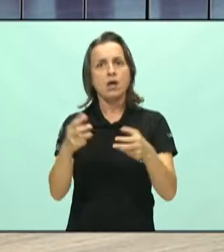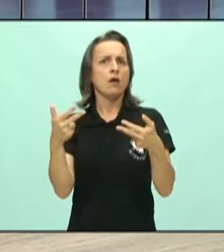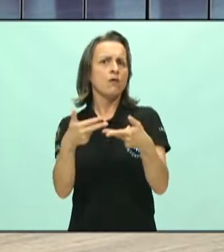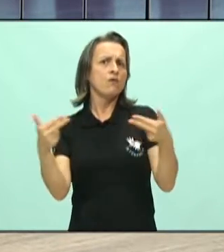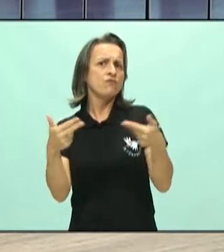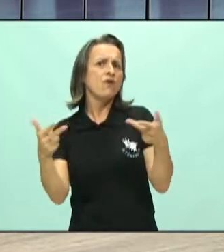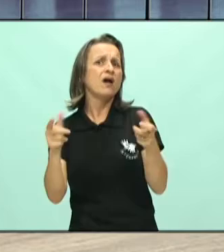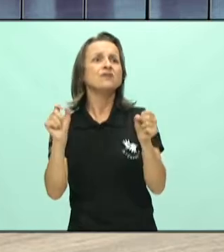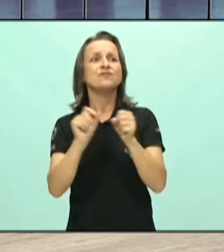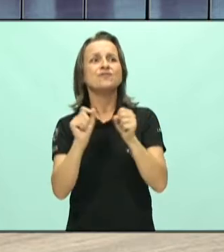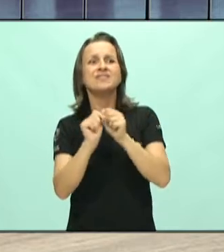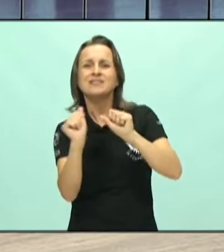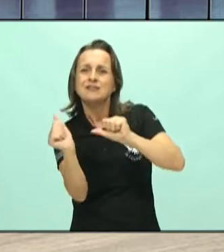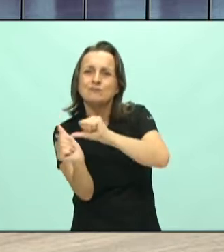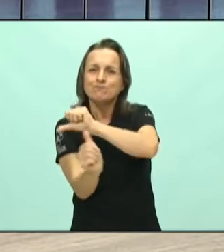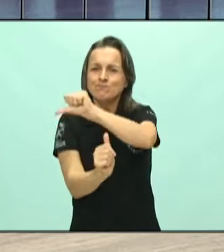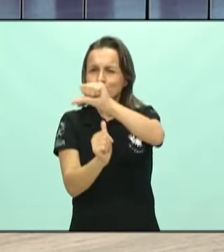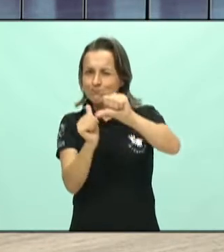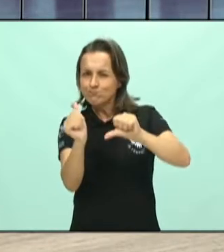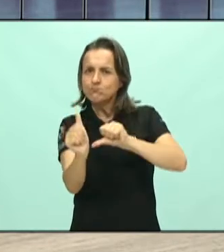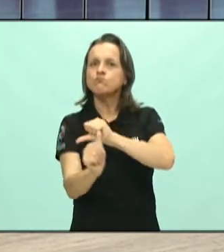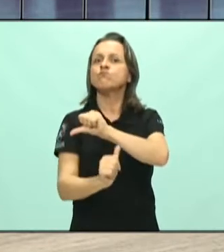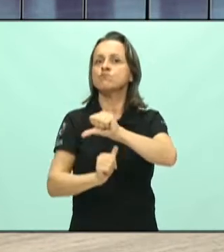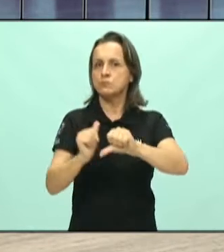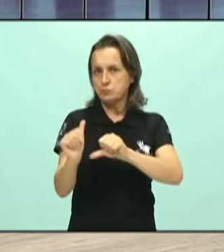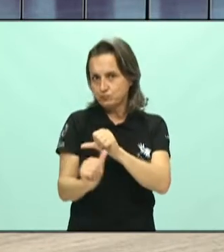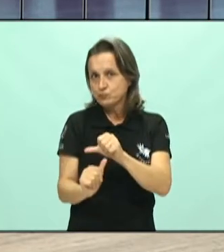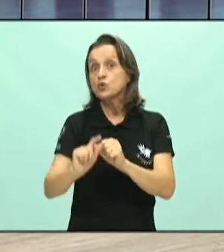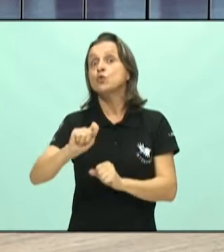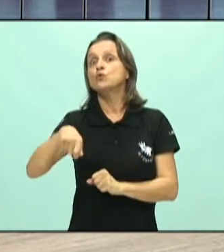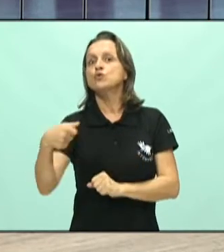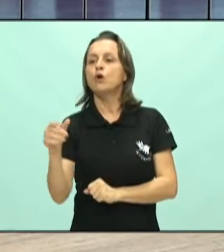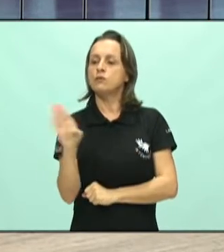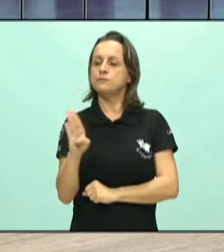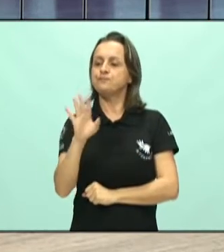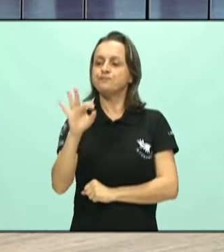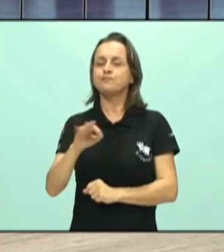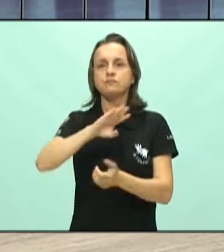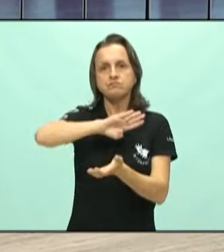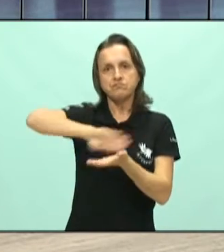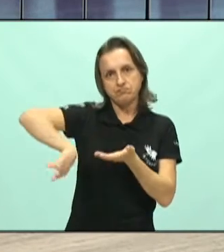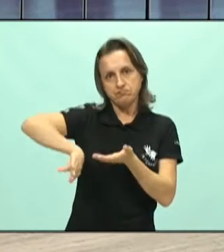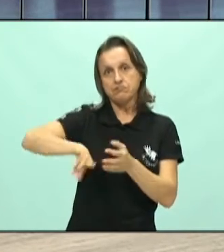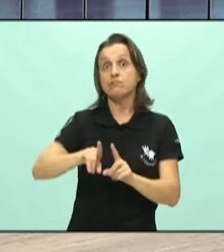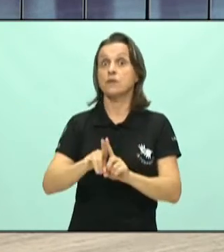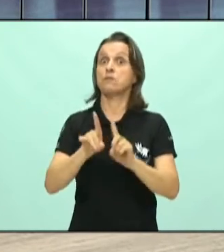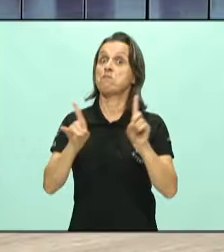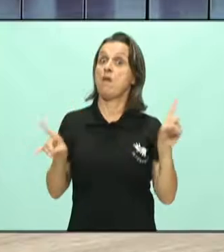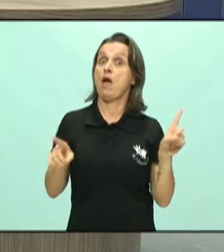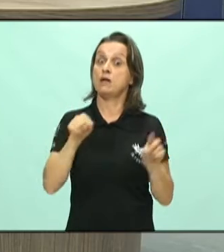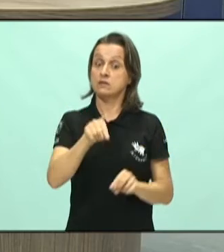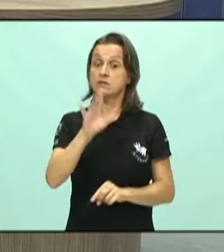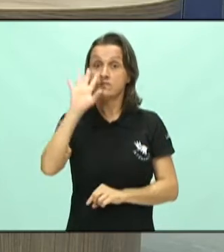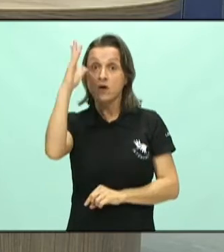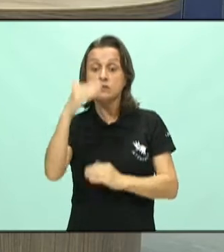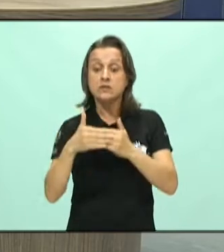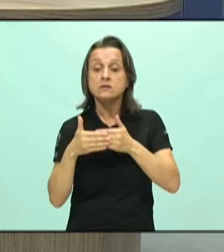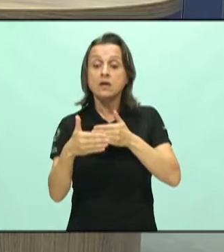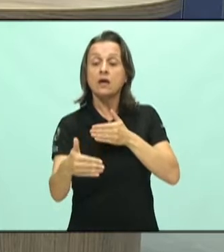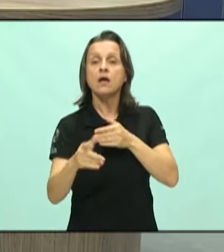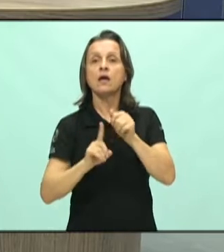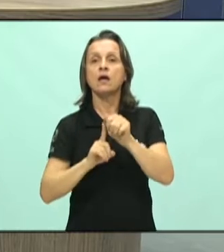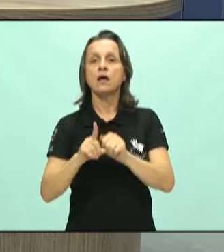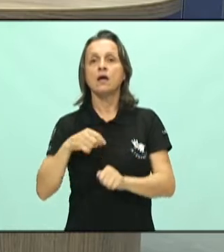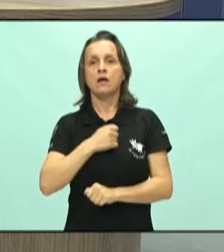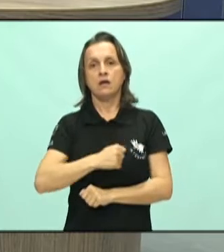uma reparação, nos incentivos que foram tirados. Só que isso vai acontecer em agosto. Com